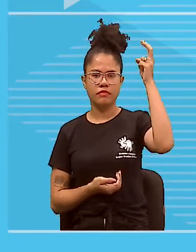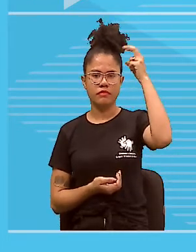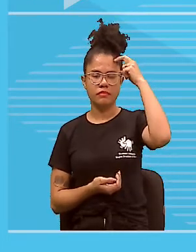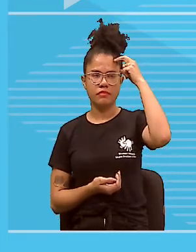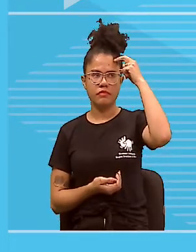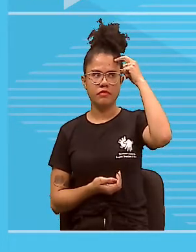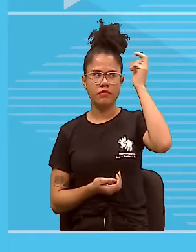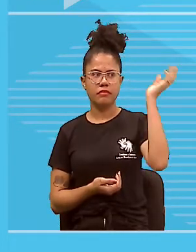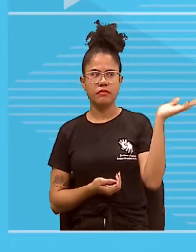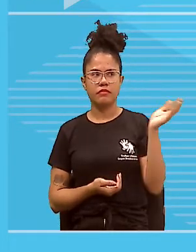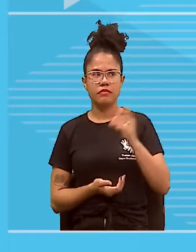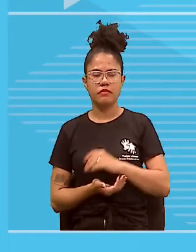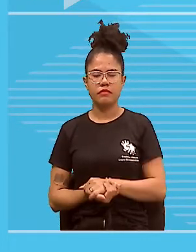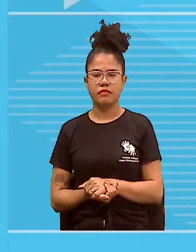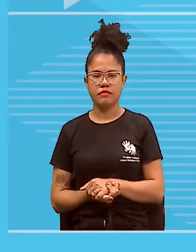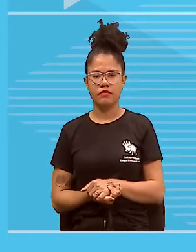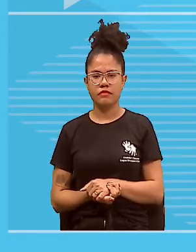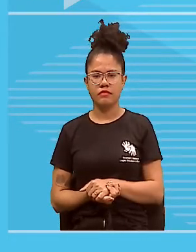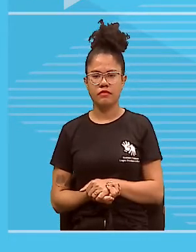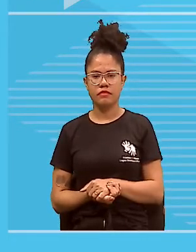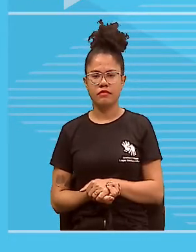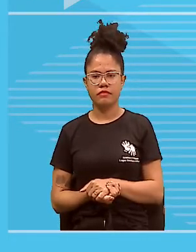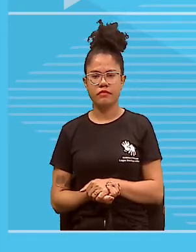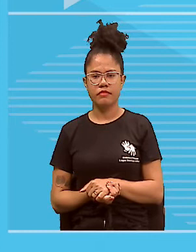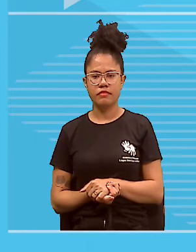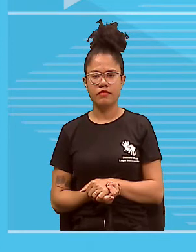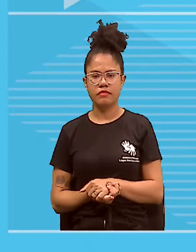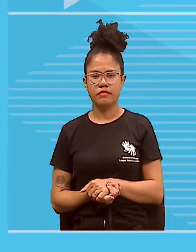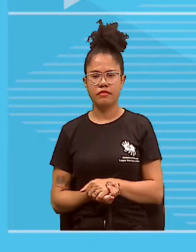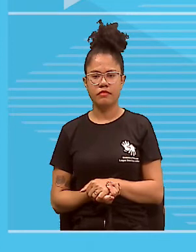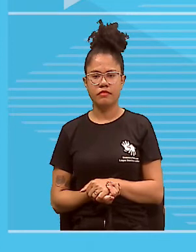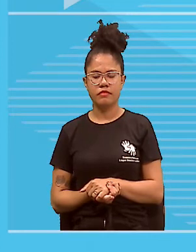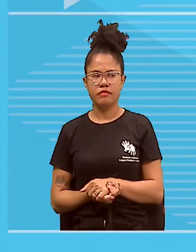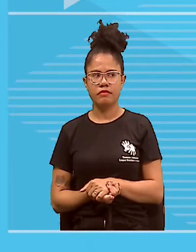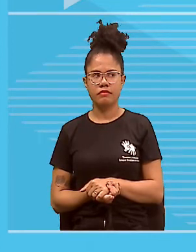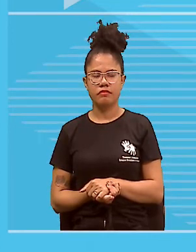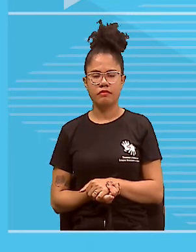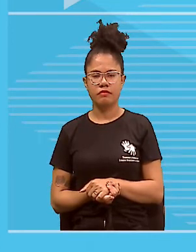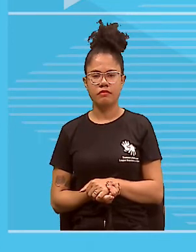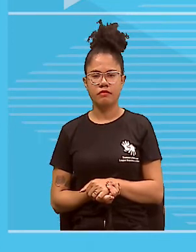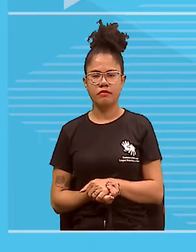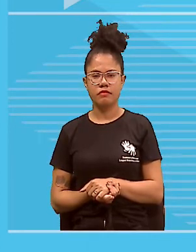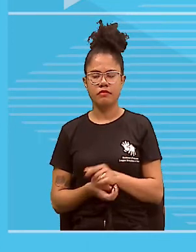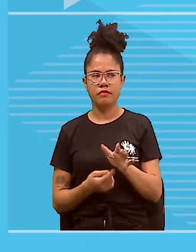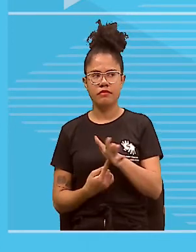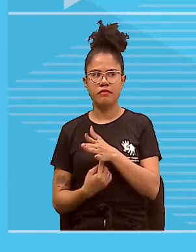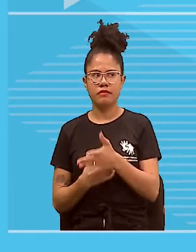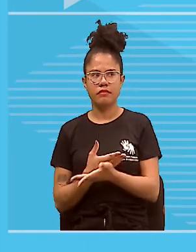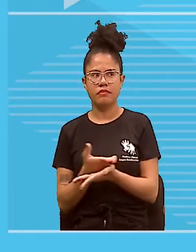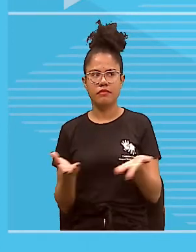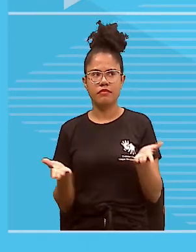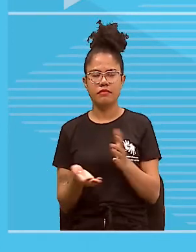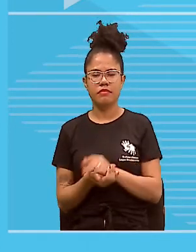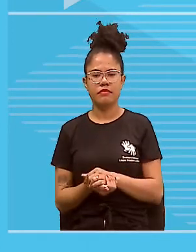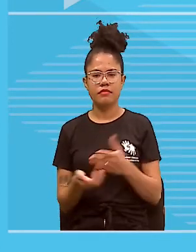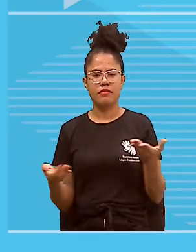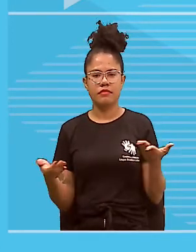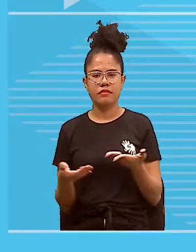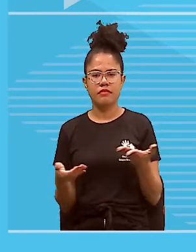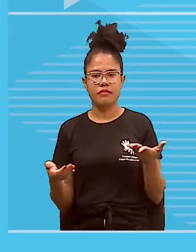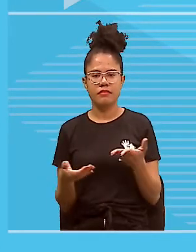massa norte-americana consumismo individualismo otimismo eu vou botar bem aqui a mais